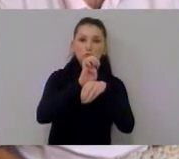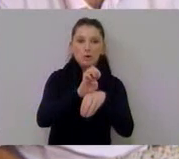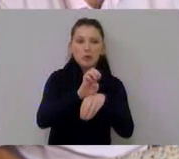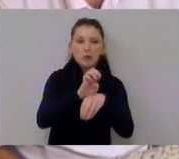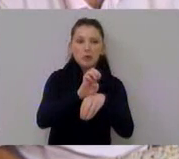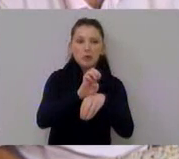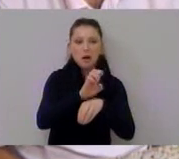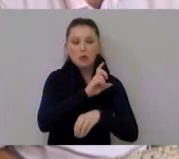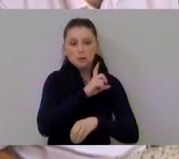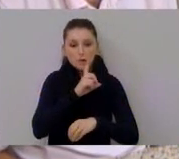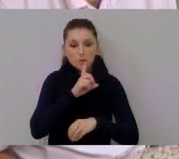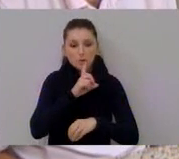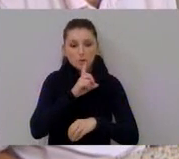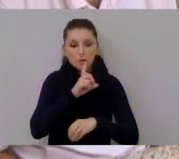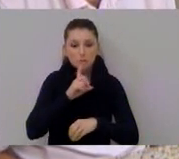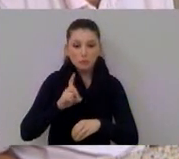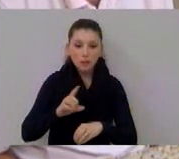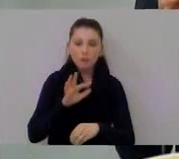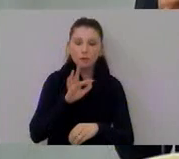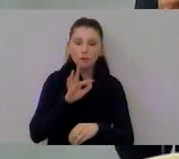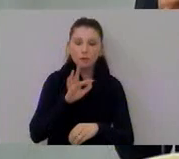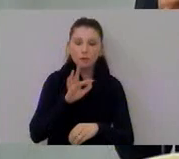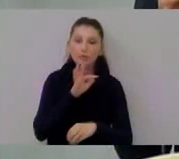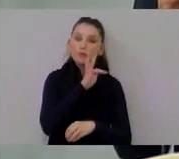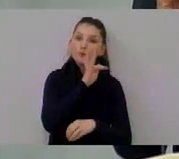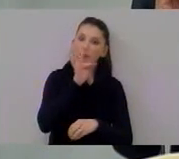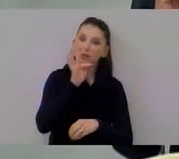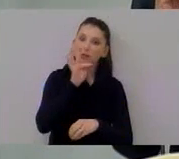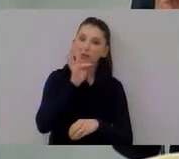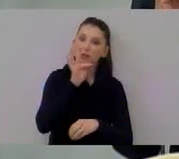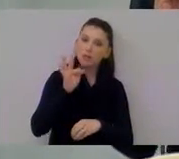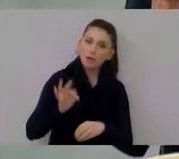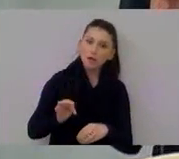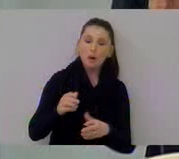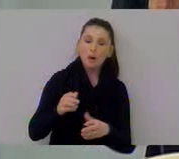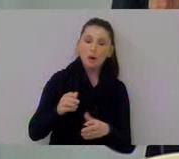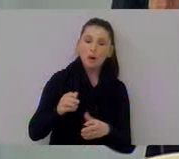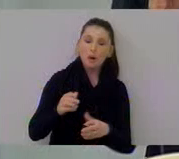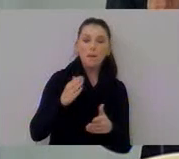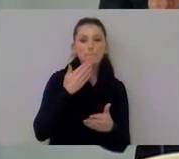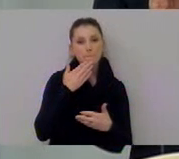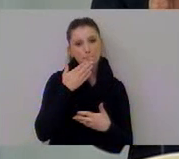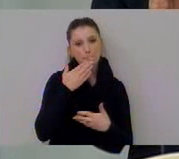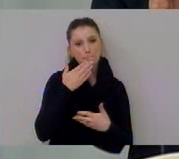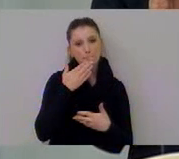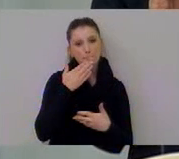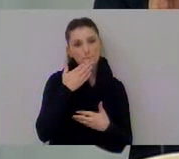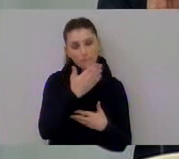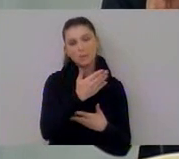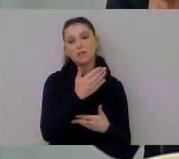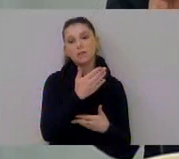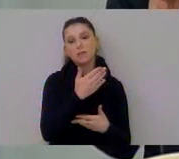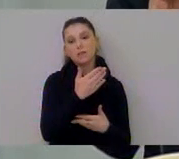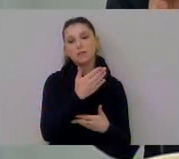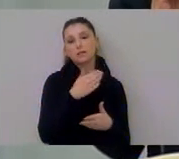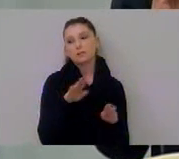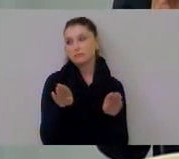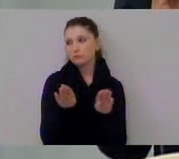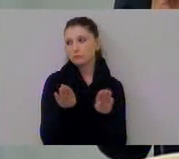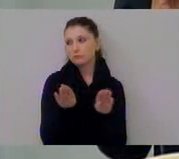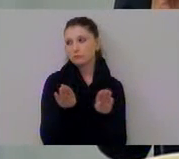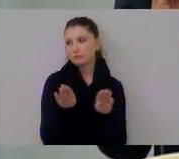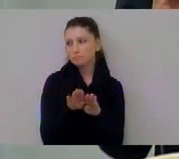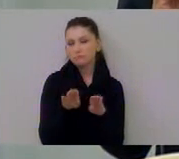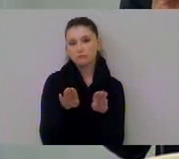para sair essa via rápida, né? Esse anel do contorno viário que não sai,